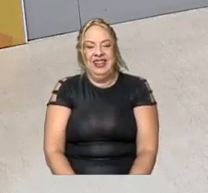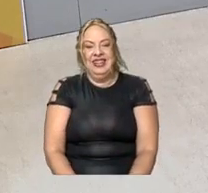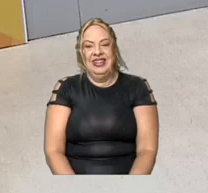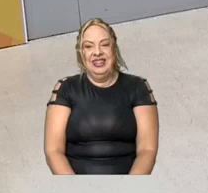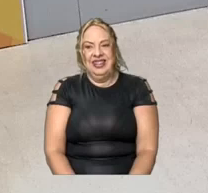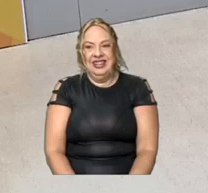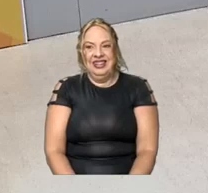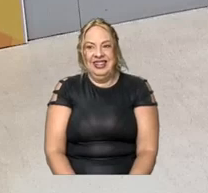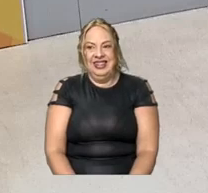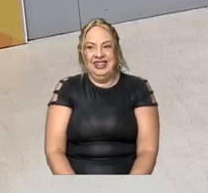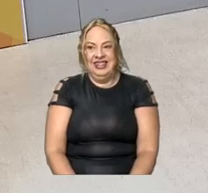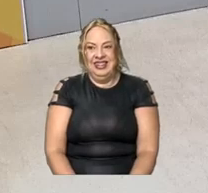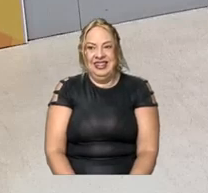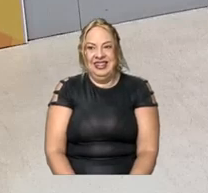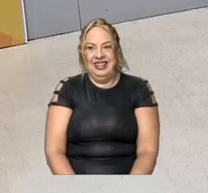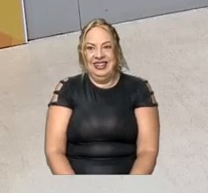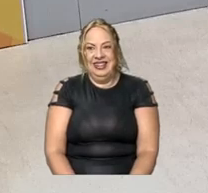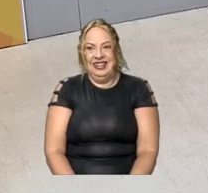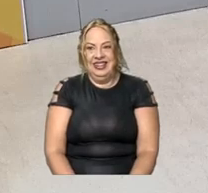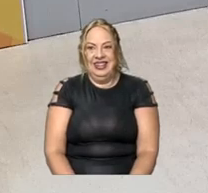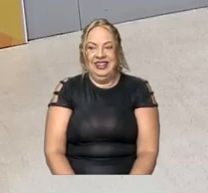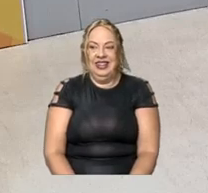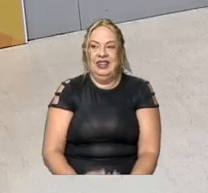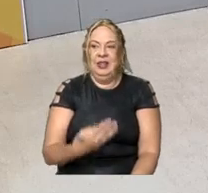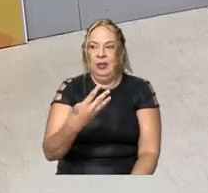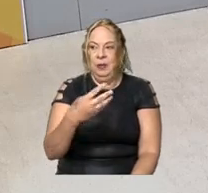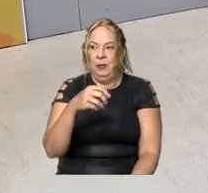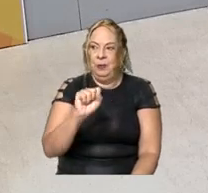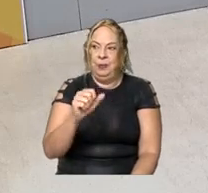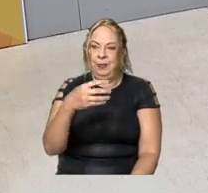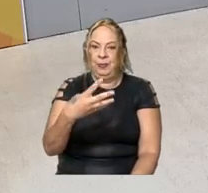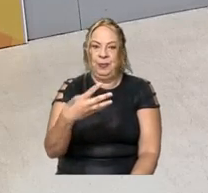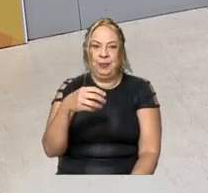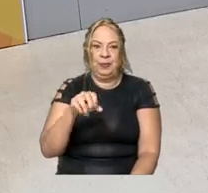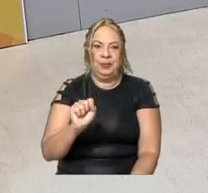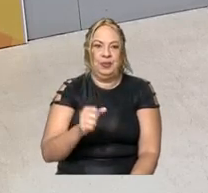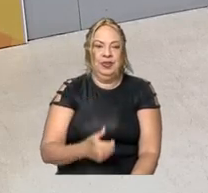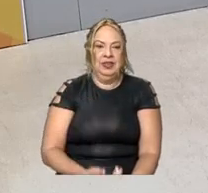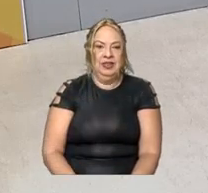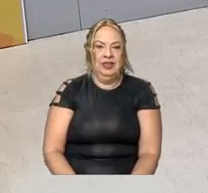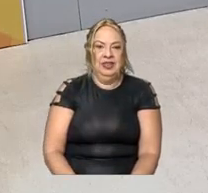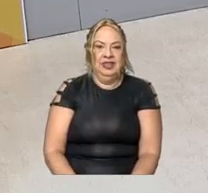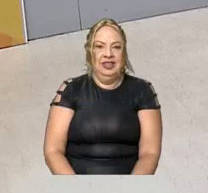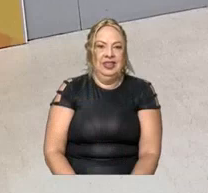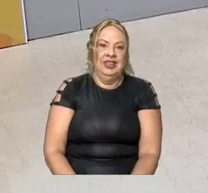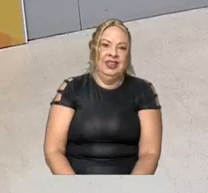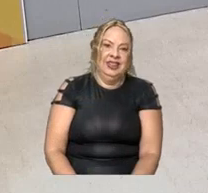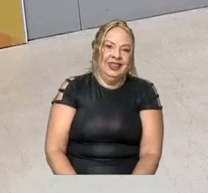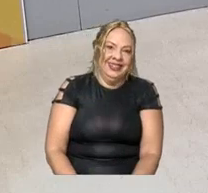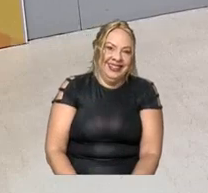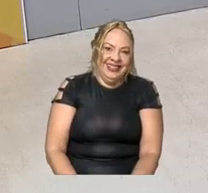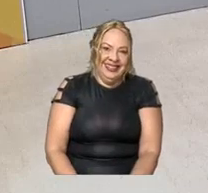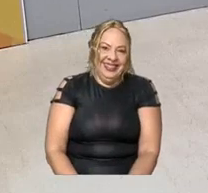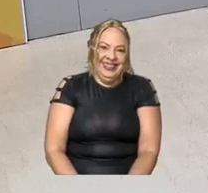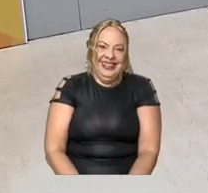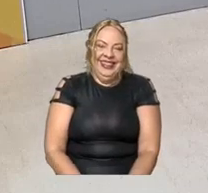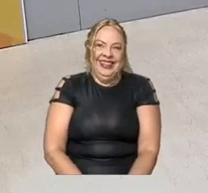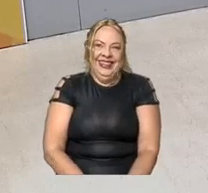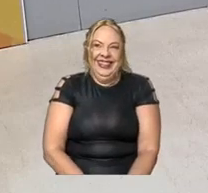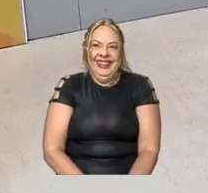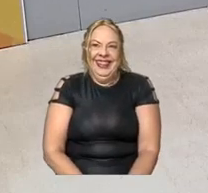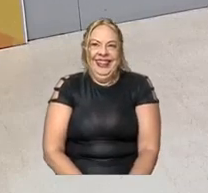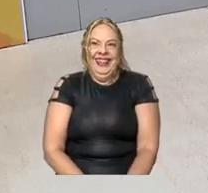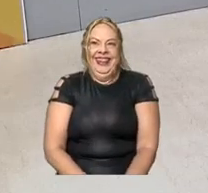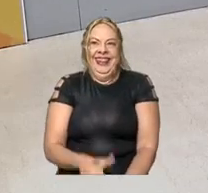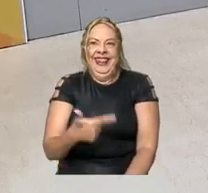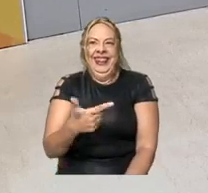vem bolinha, 47 subiu, sobe também na sequência 48, 48, 47, 48, já chamei, chama agora